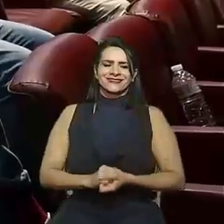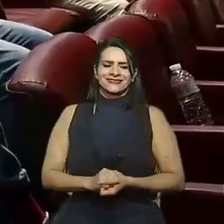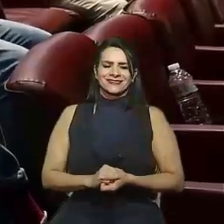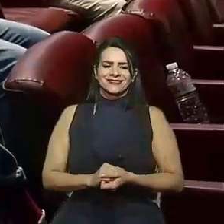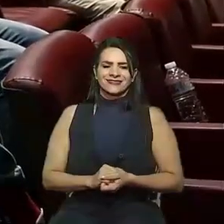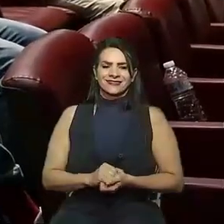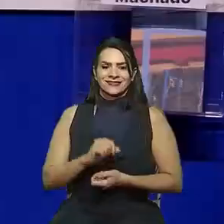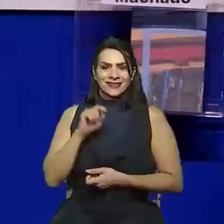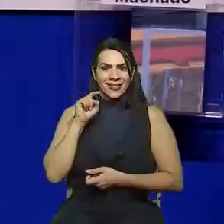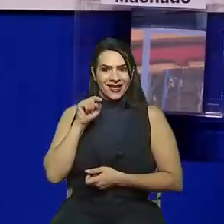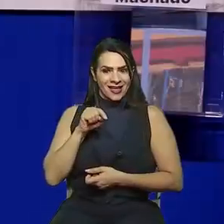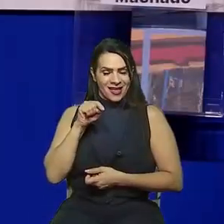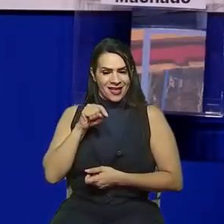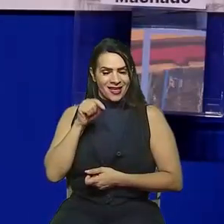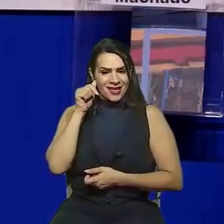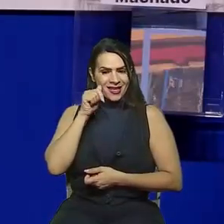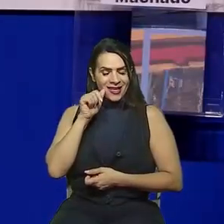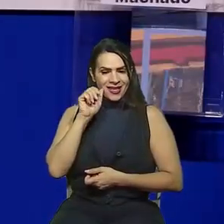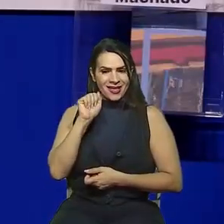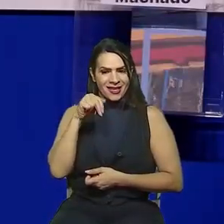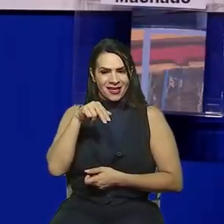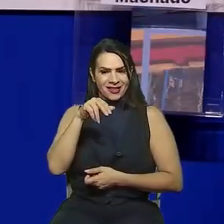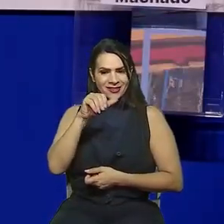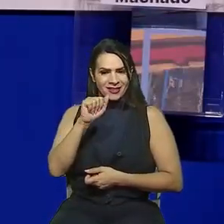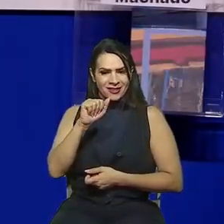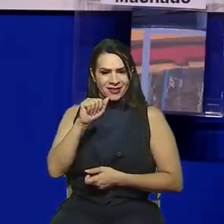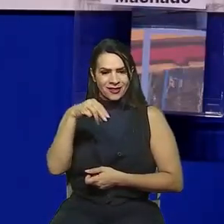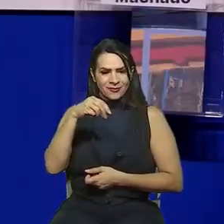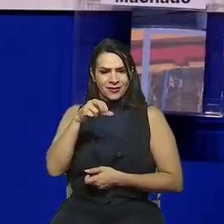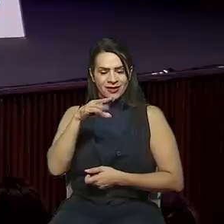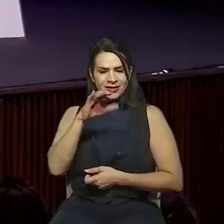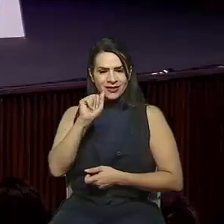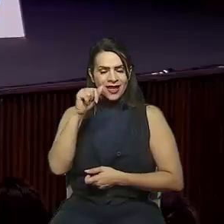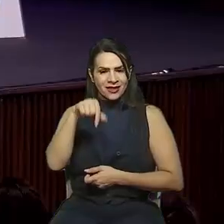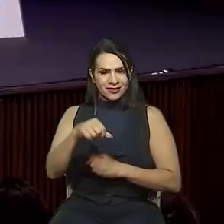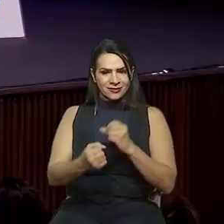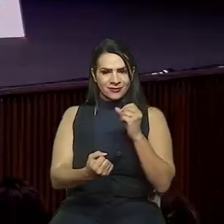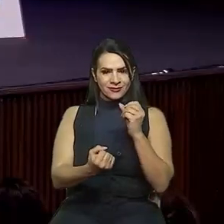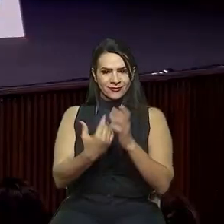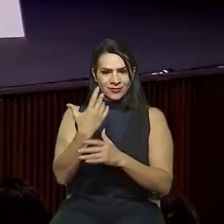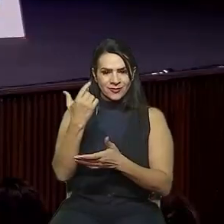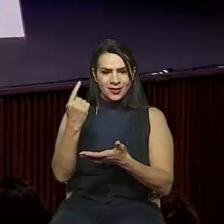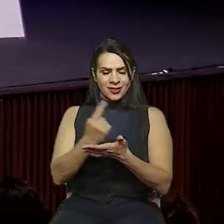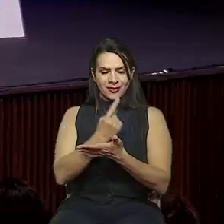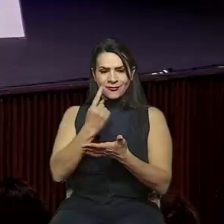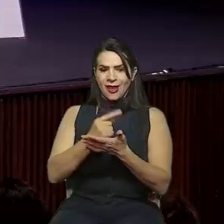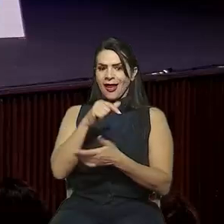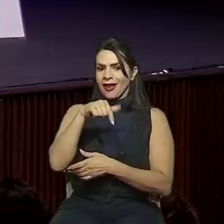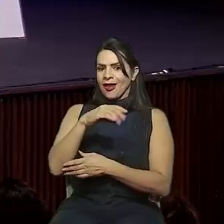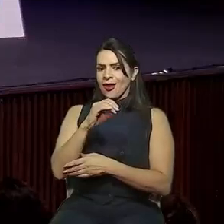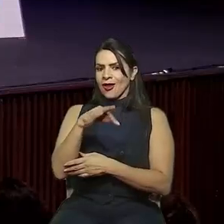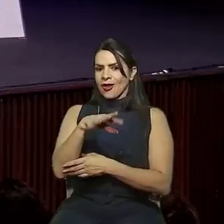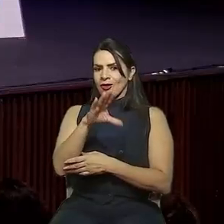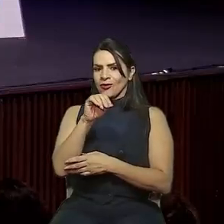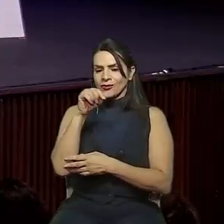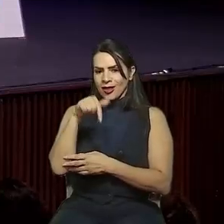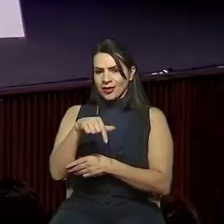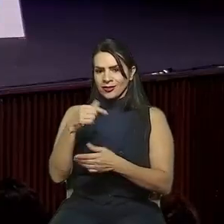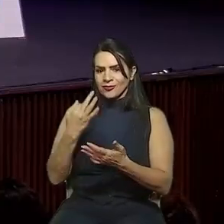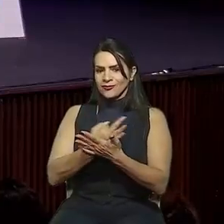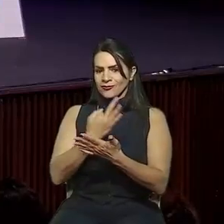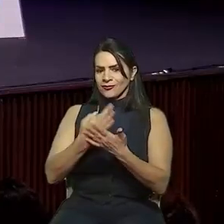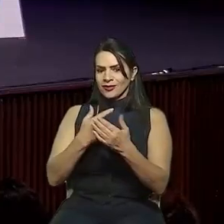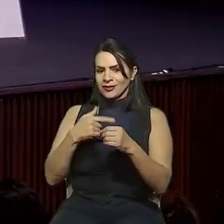Ana Maria, aqui no Fli Itabira, está relançando Vestígios, o primeiro livro de contos dela, publicado pela primeira vez